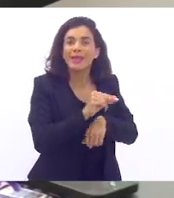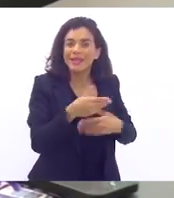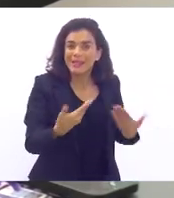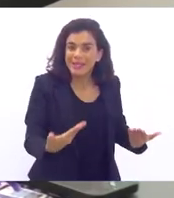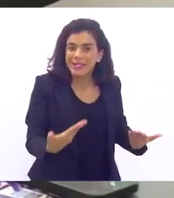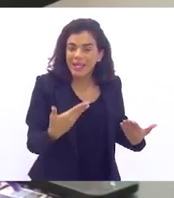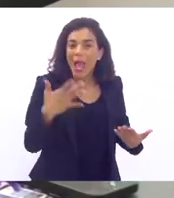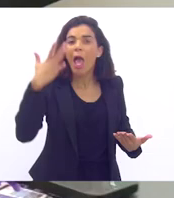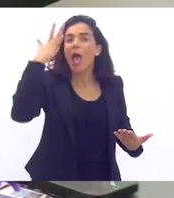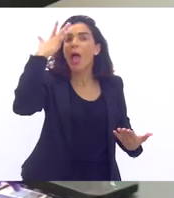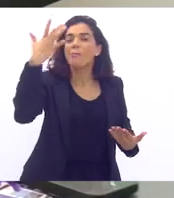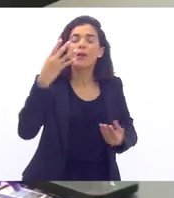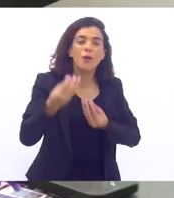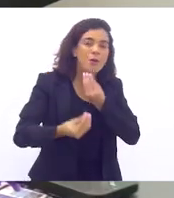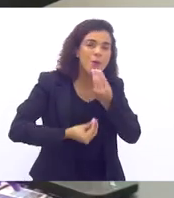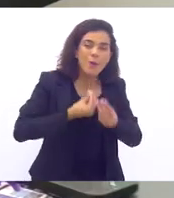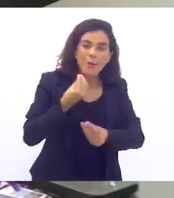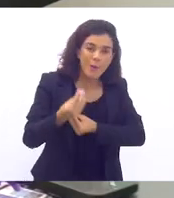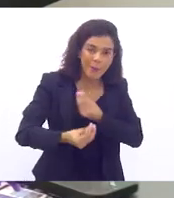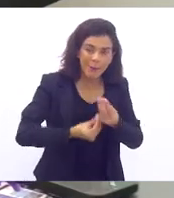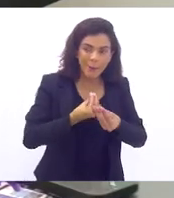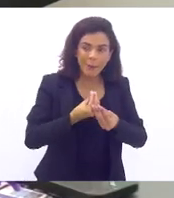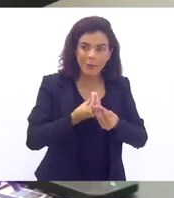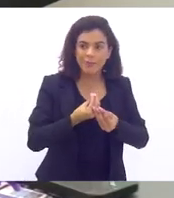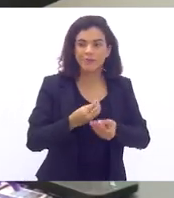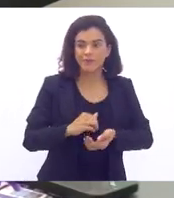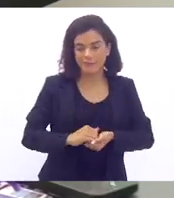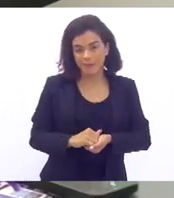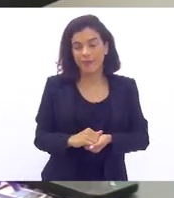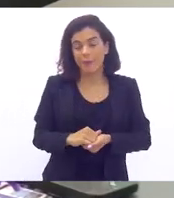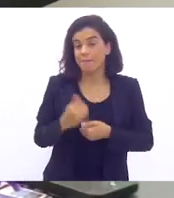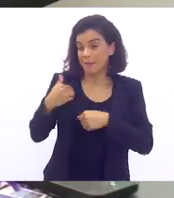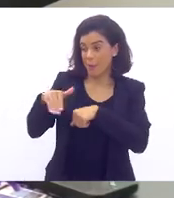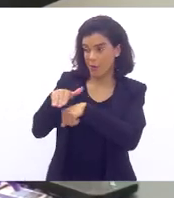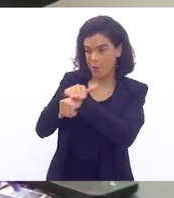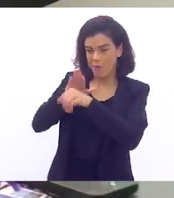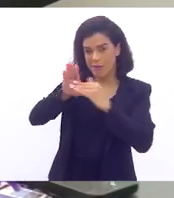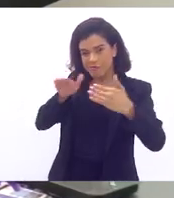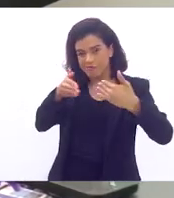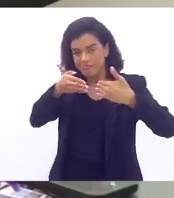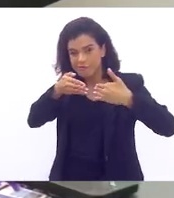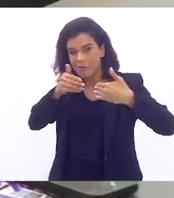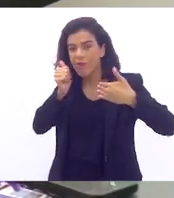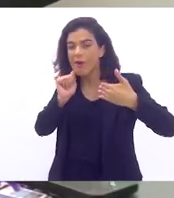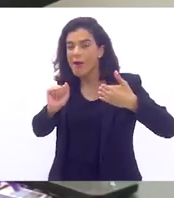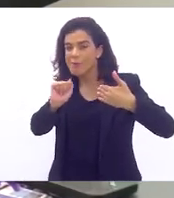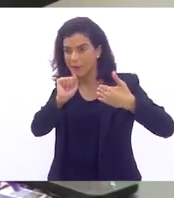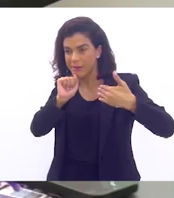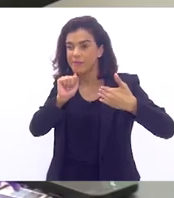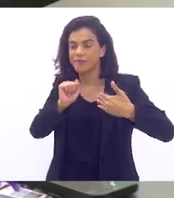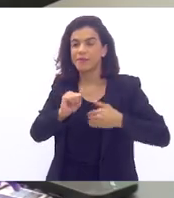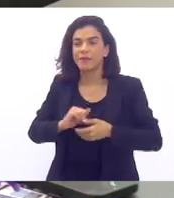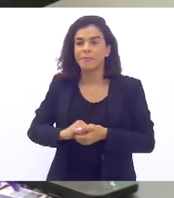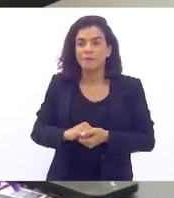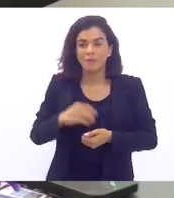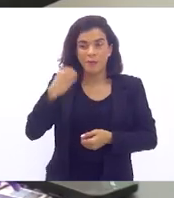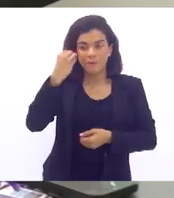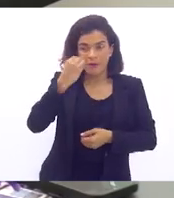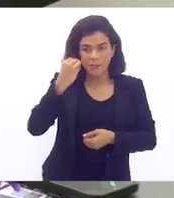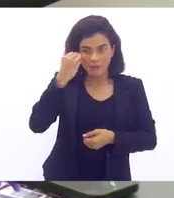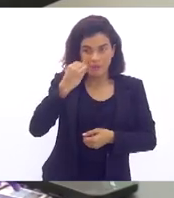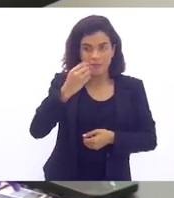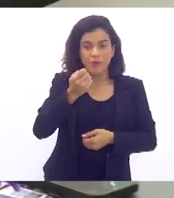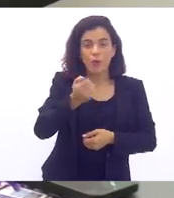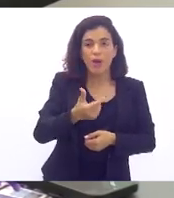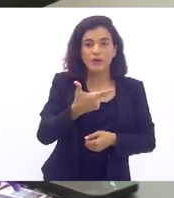o medo do Amanhã muitas vezes aí eu falo com as mães diretamente porque minha experiência clínica de quase